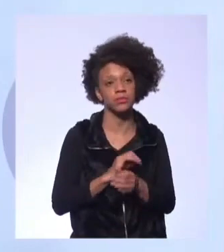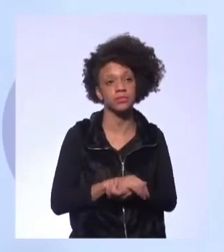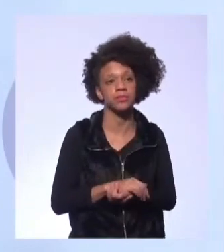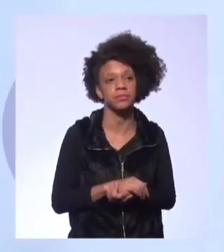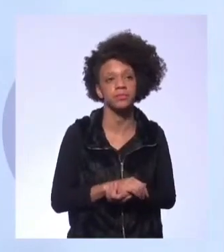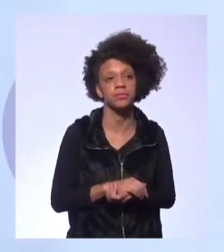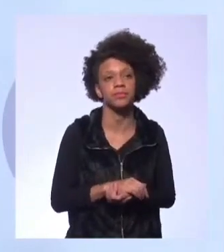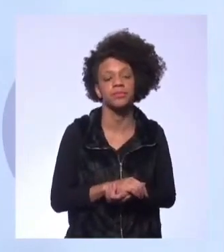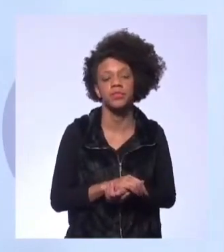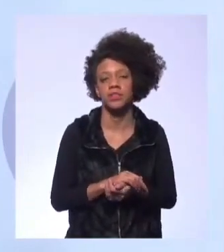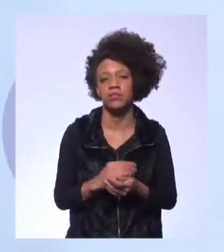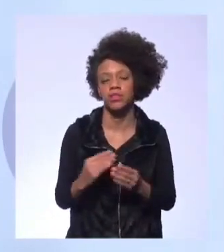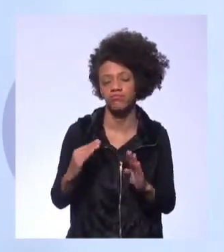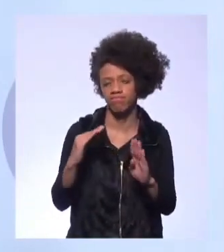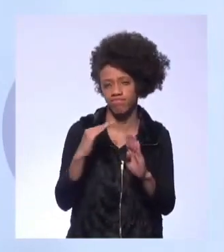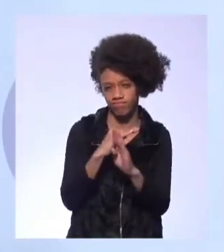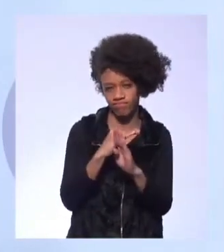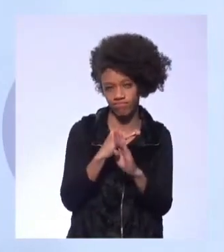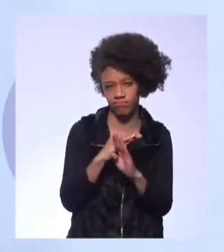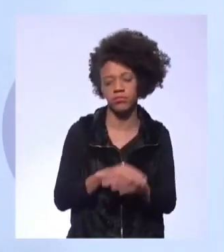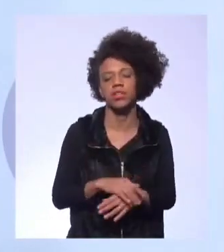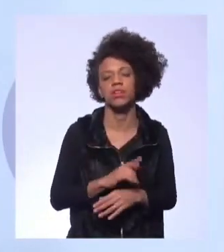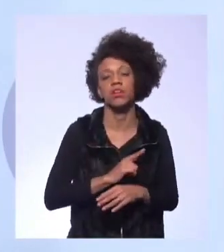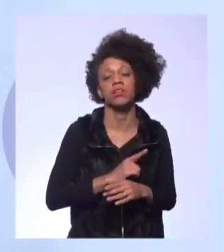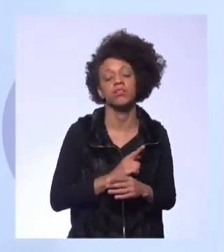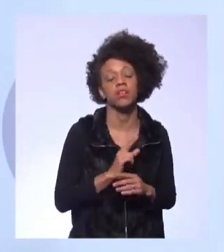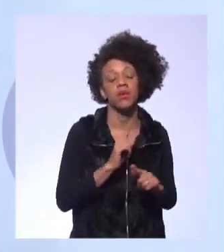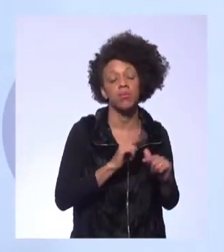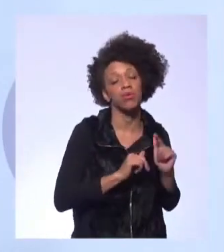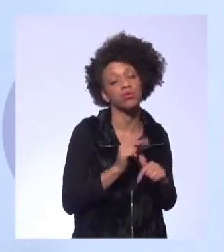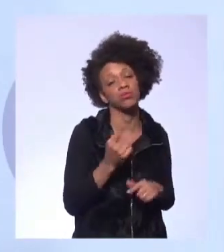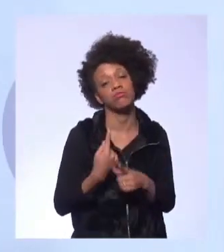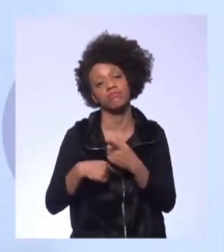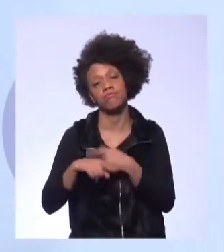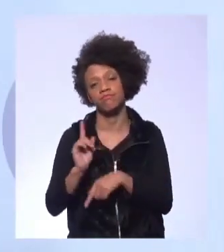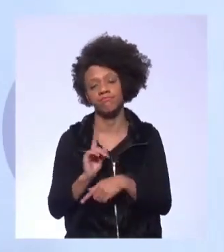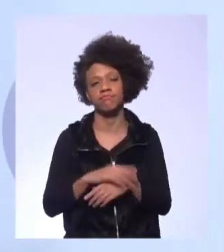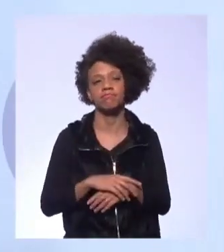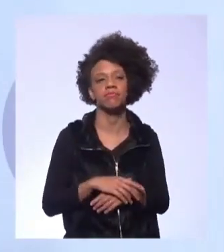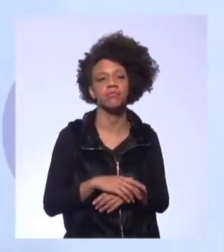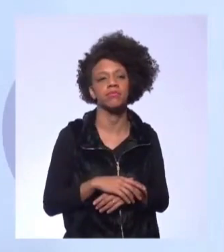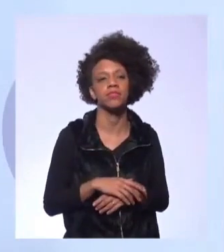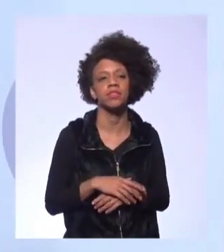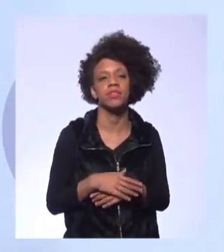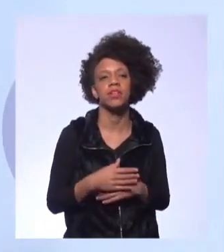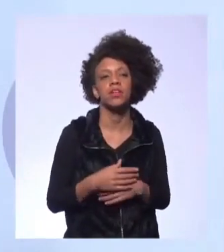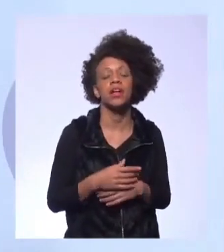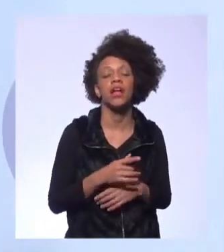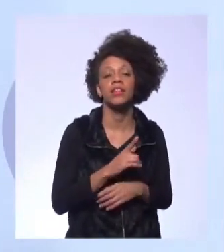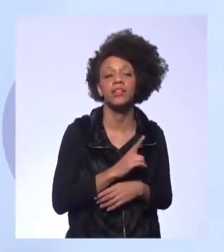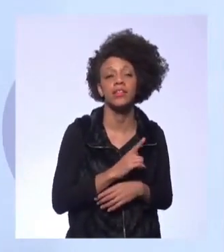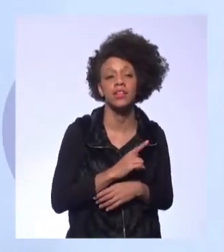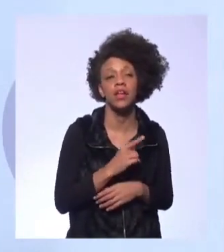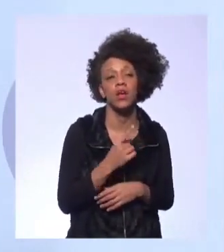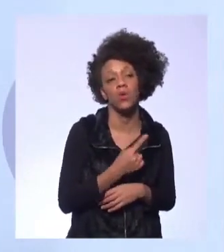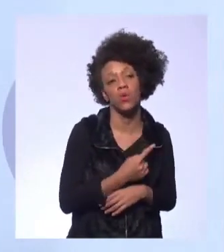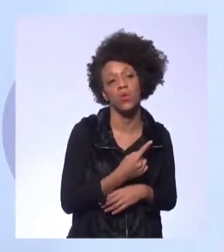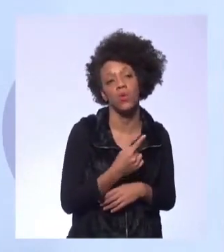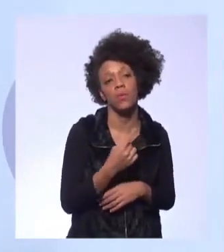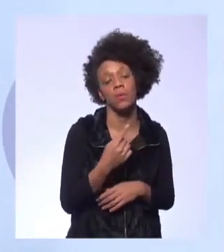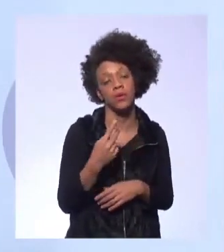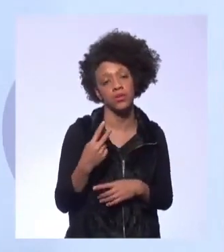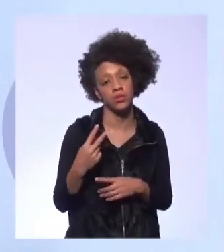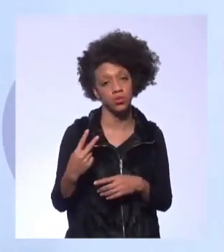aqui, ó, na seta, tá vendo? Reagente e produto. Então, 3 oxigênio. Aqui eu tenho 1 com mais 2,